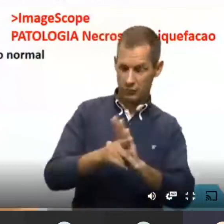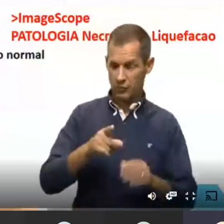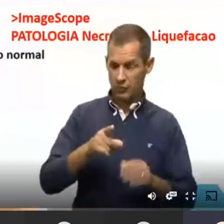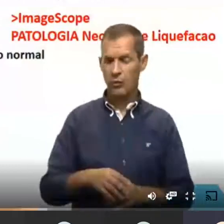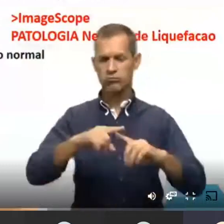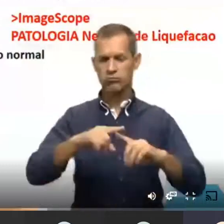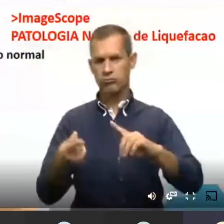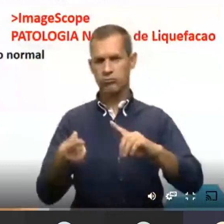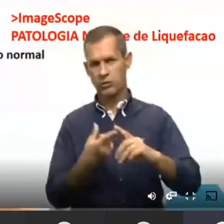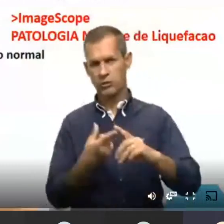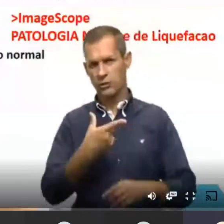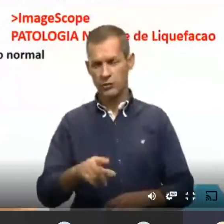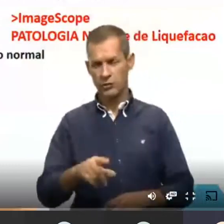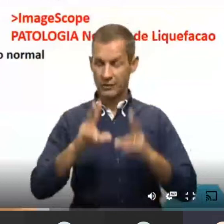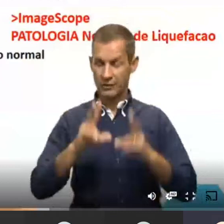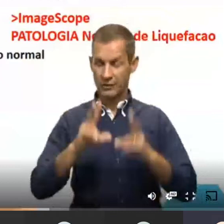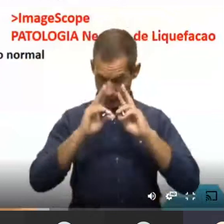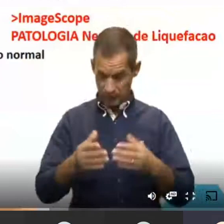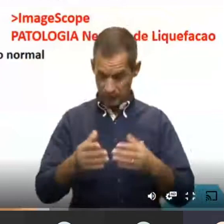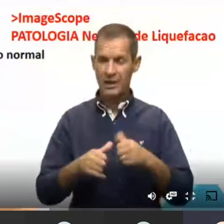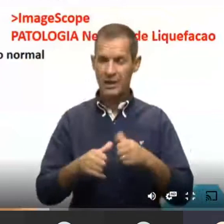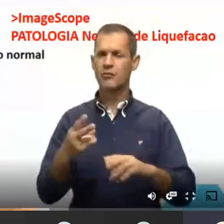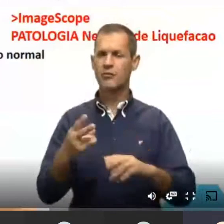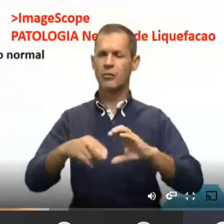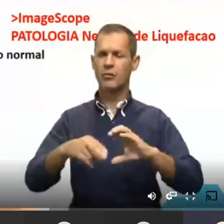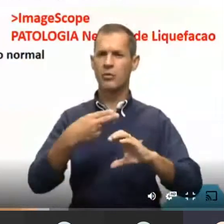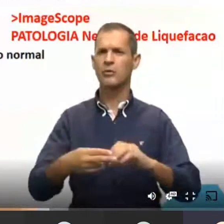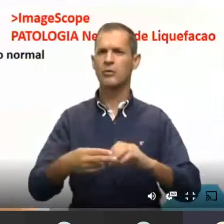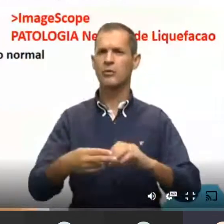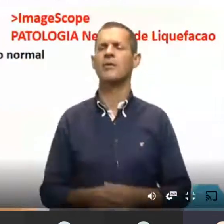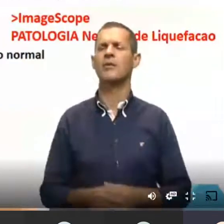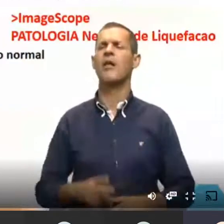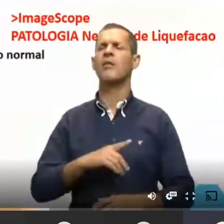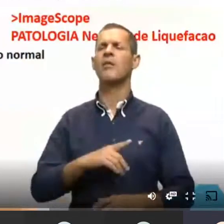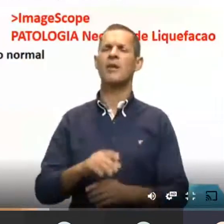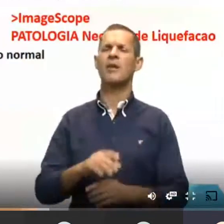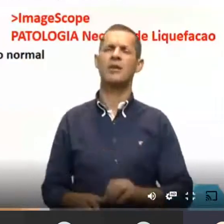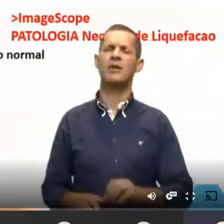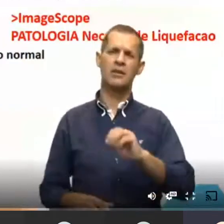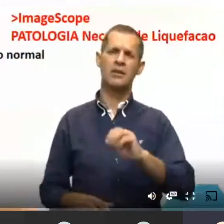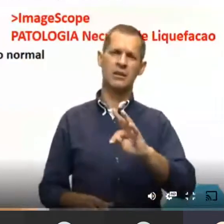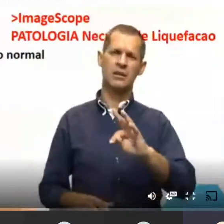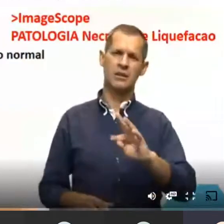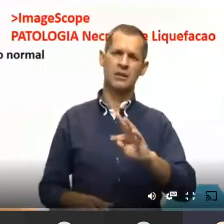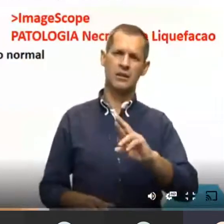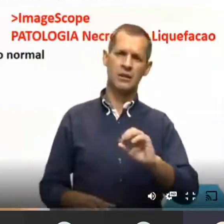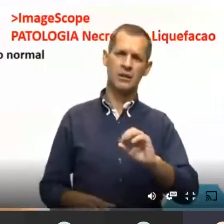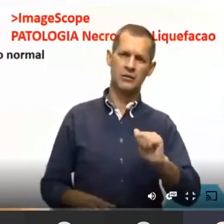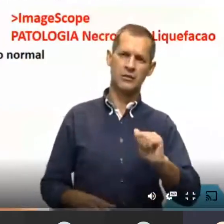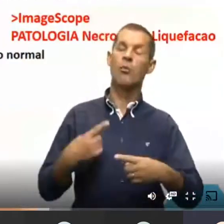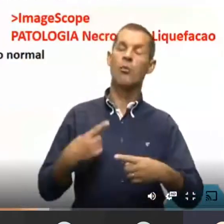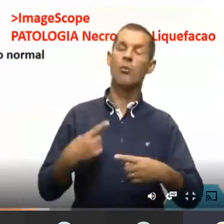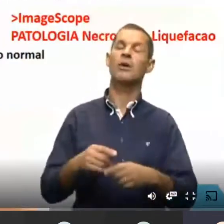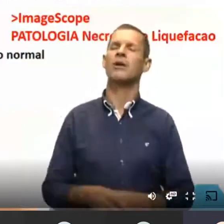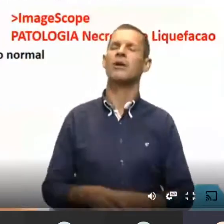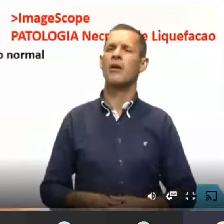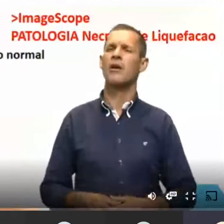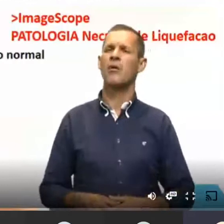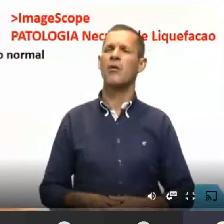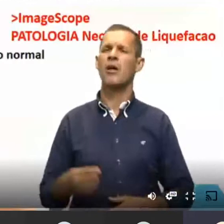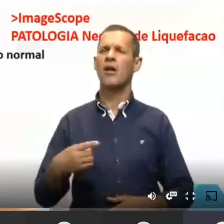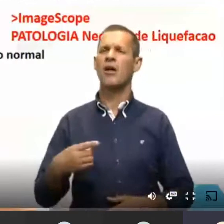Vou circular de novo. Olha aqui. Esses dois neurônios, eles sofreram atrofia. Por quê? Por causa da queda